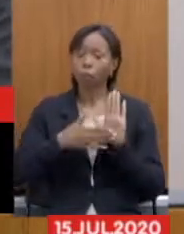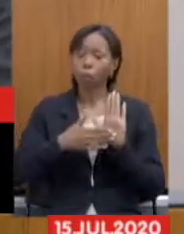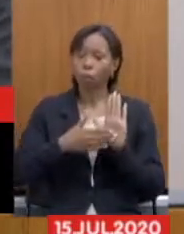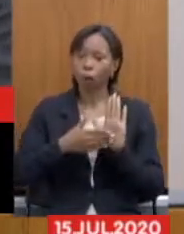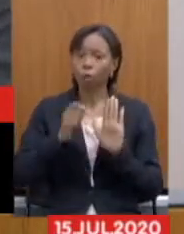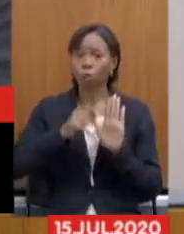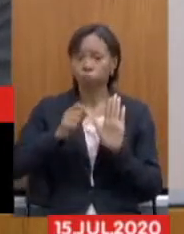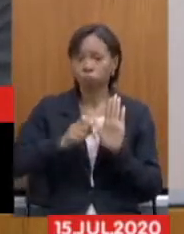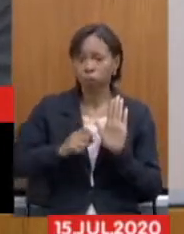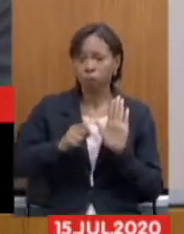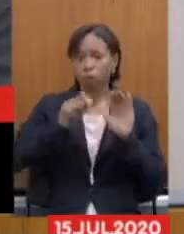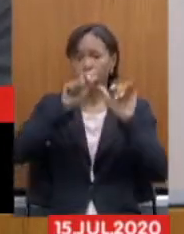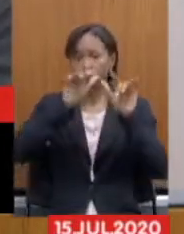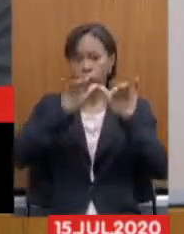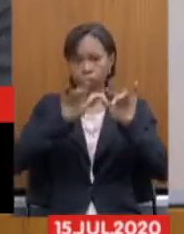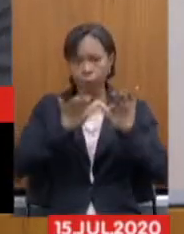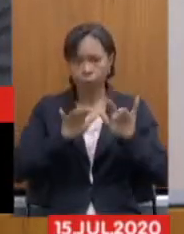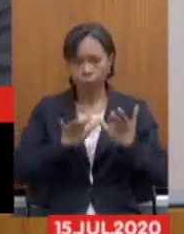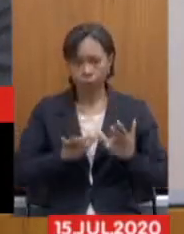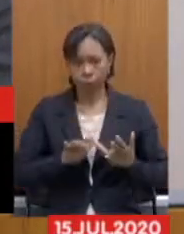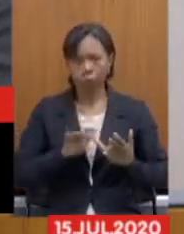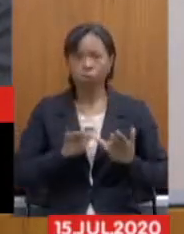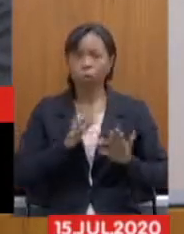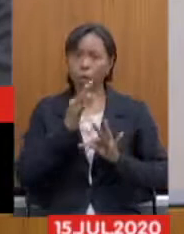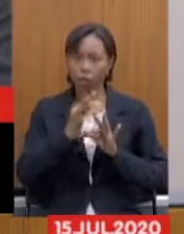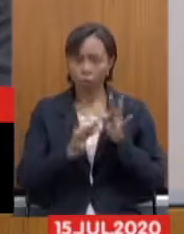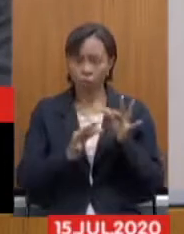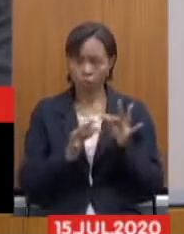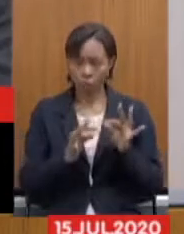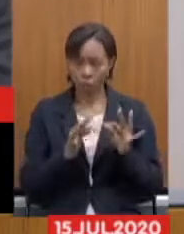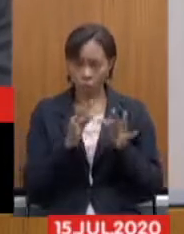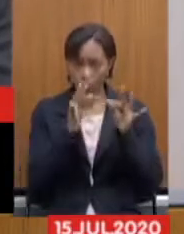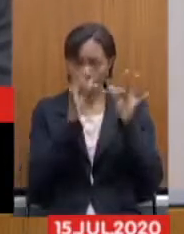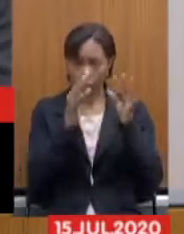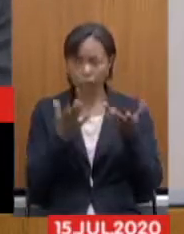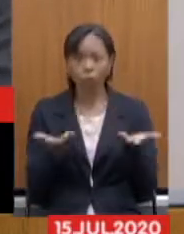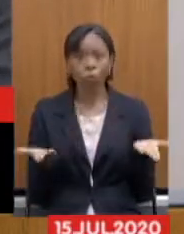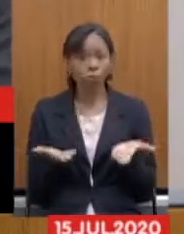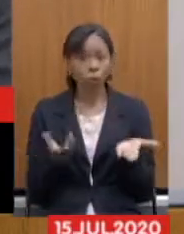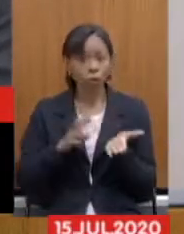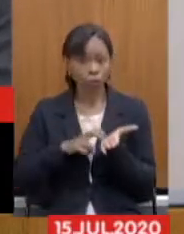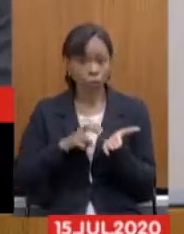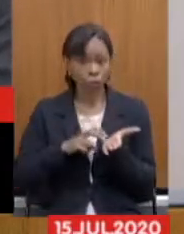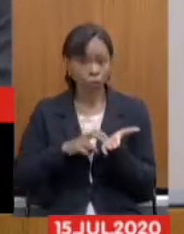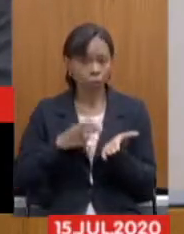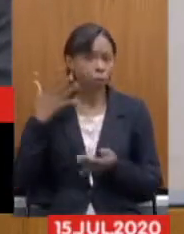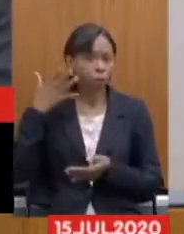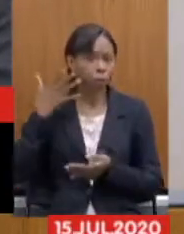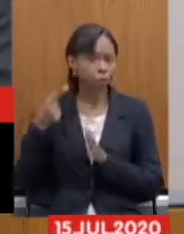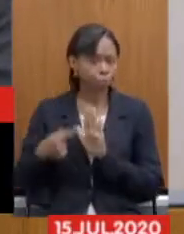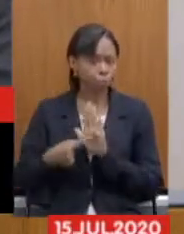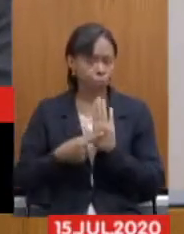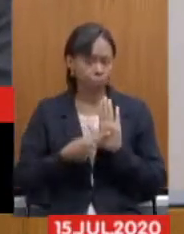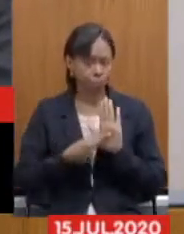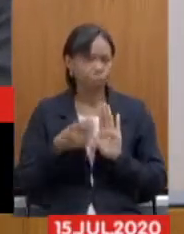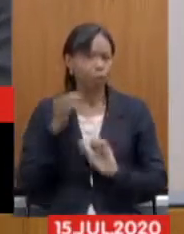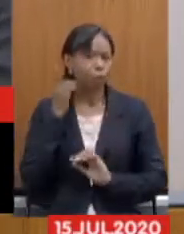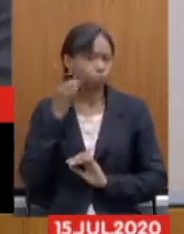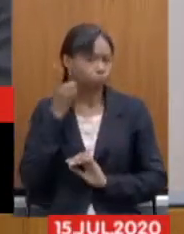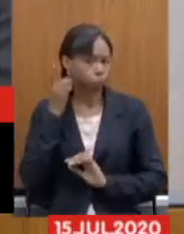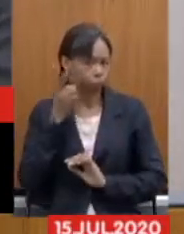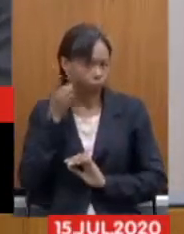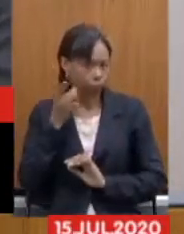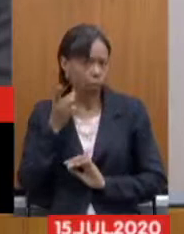por meio de um formulário digital. Após as exposições desta manhã, ouviremos as excelentíssimas deputadas e